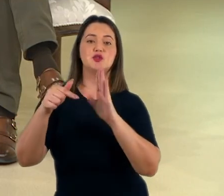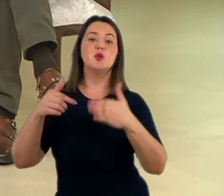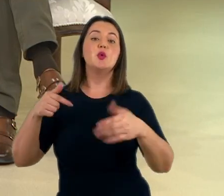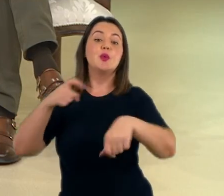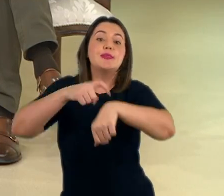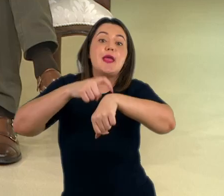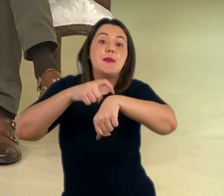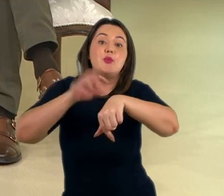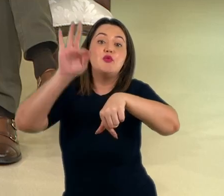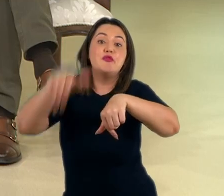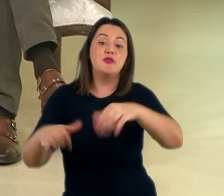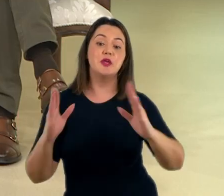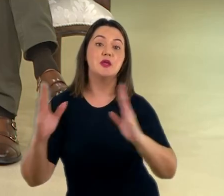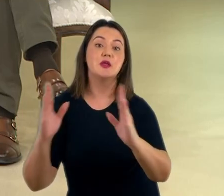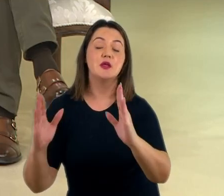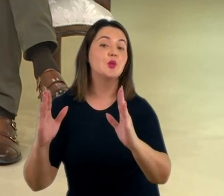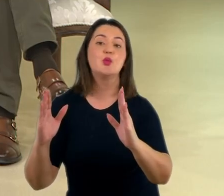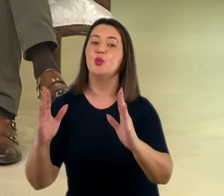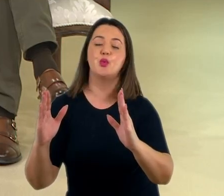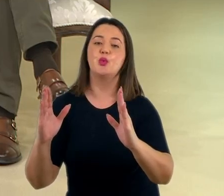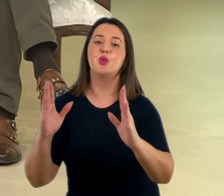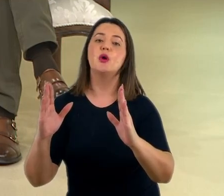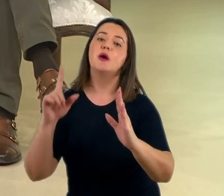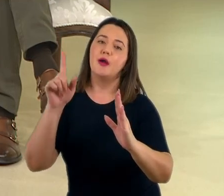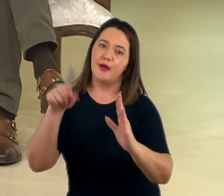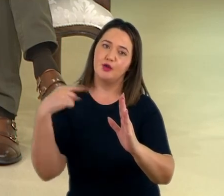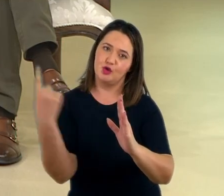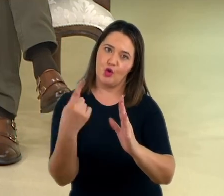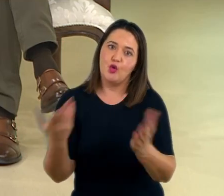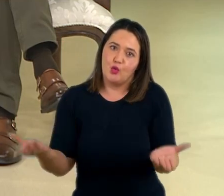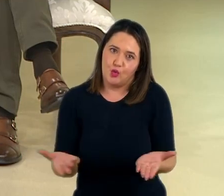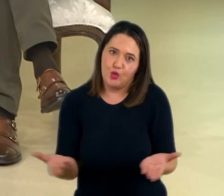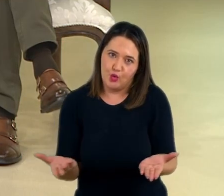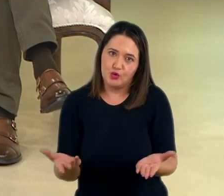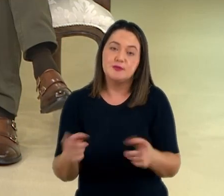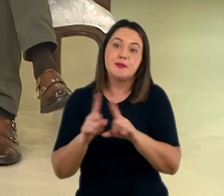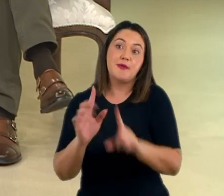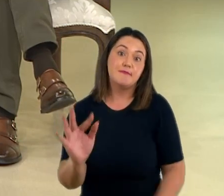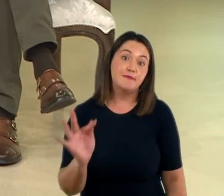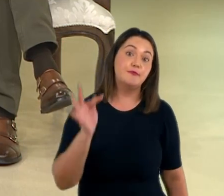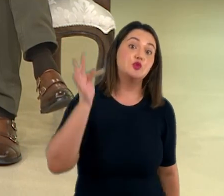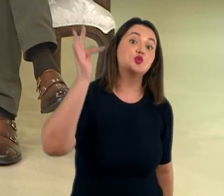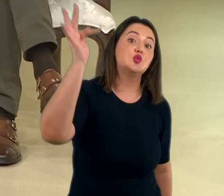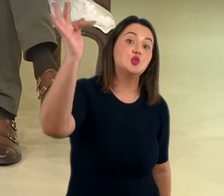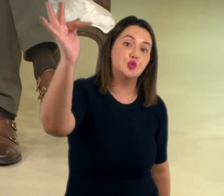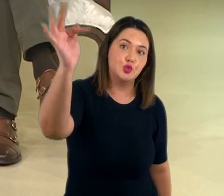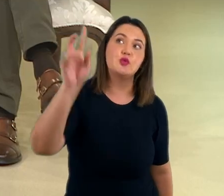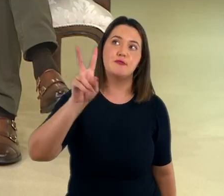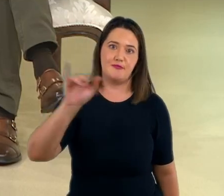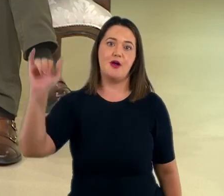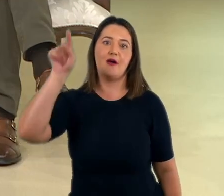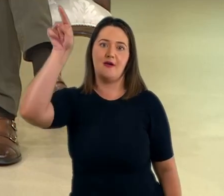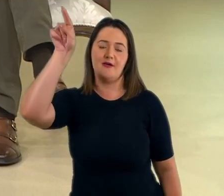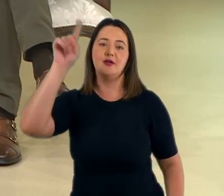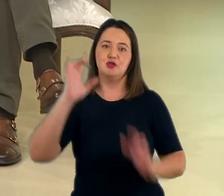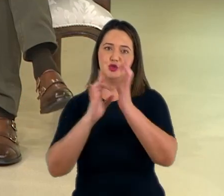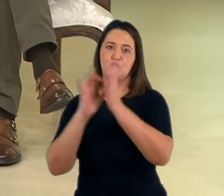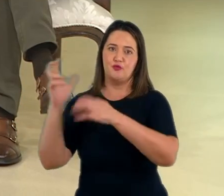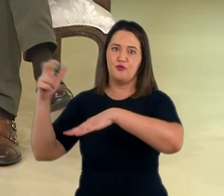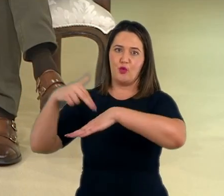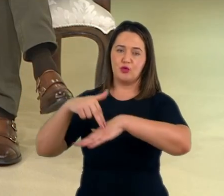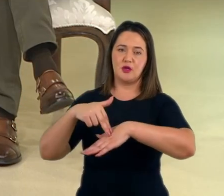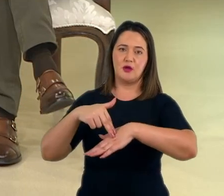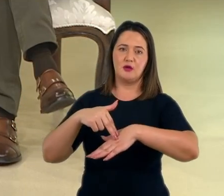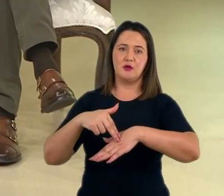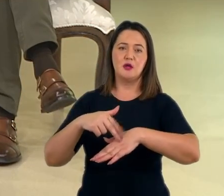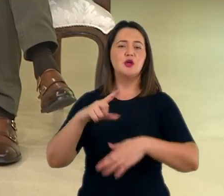tempo do fim chega para os eventos ainda em nosso futuro, no caso, o reino vindouro de Deus, não